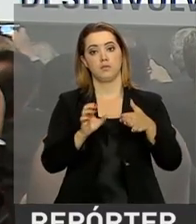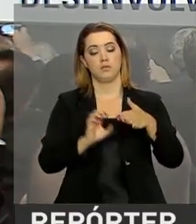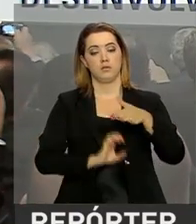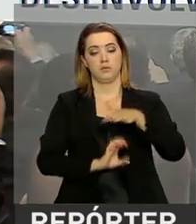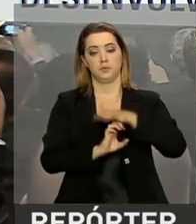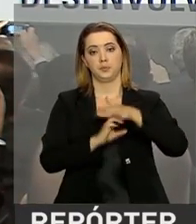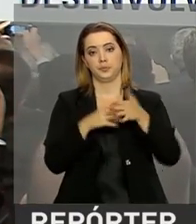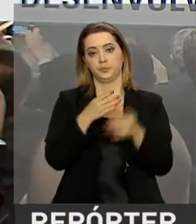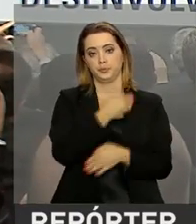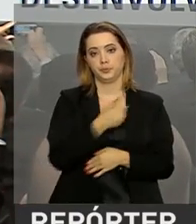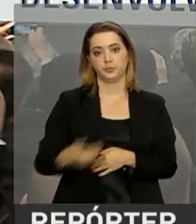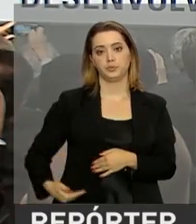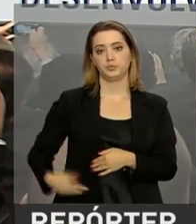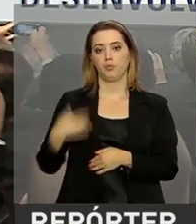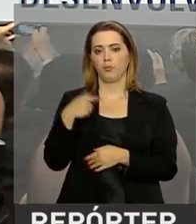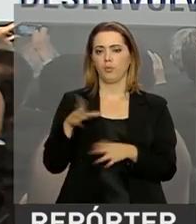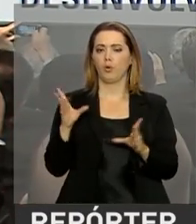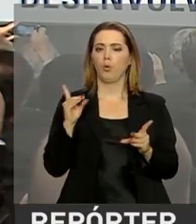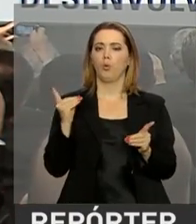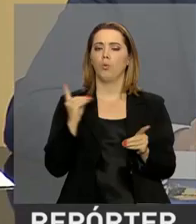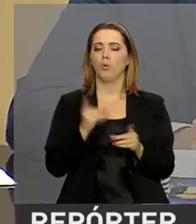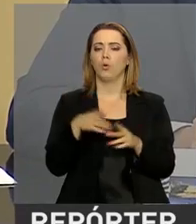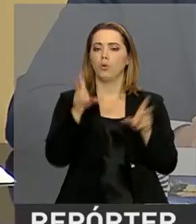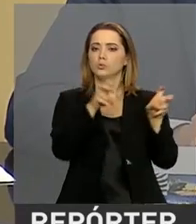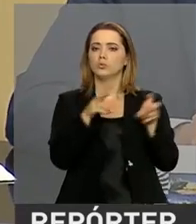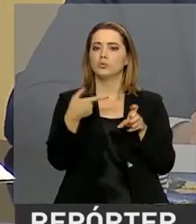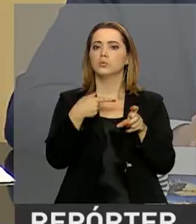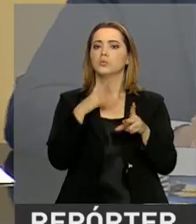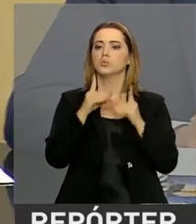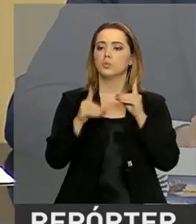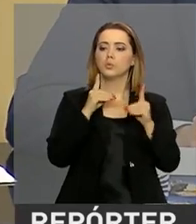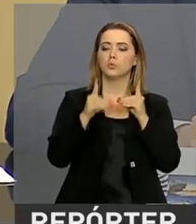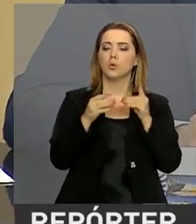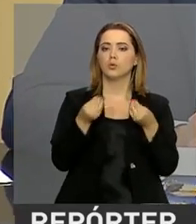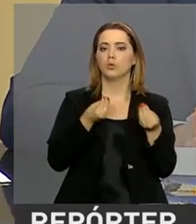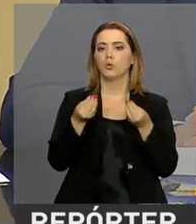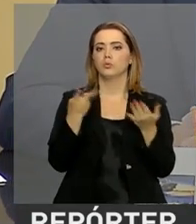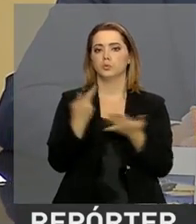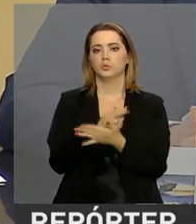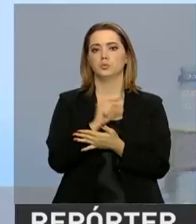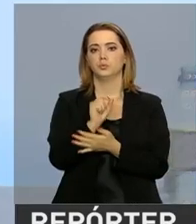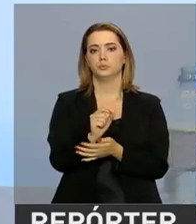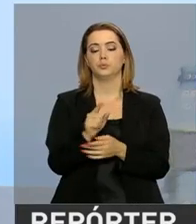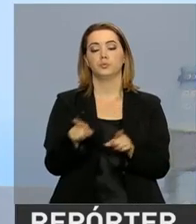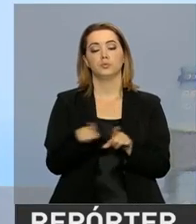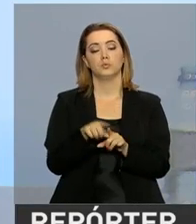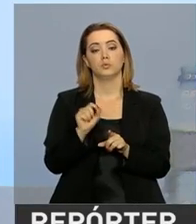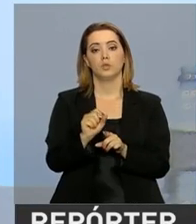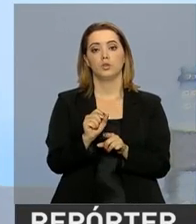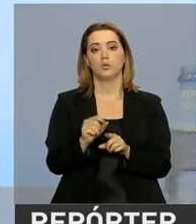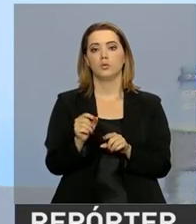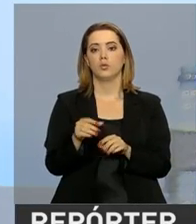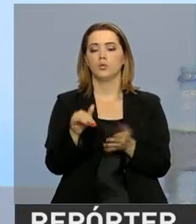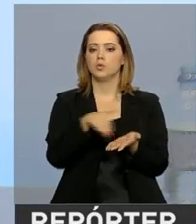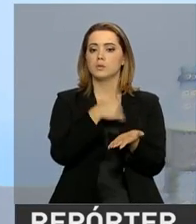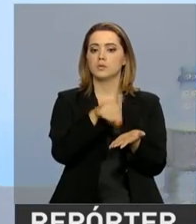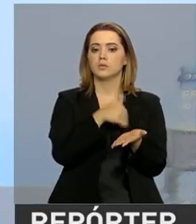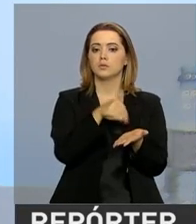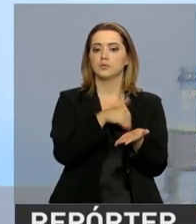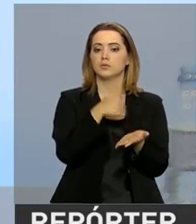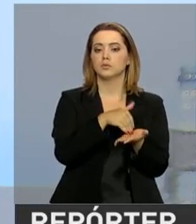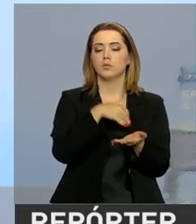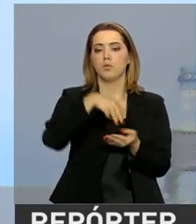seminário realizado pela confederação nacional da indústria em parceria com o jornal valor econômico o secretário executivo do programa de